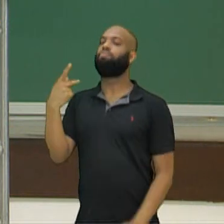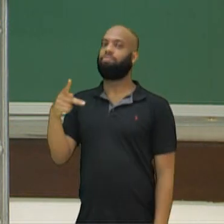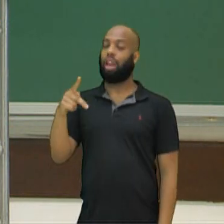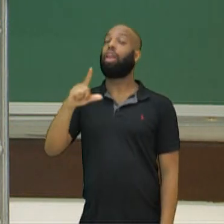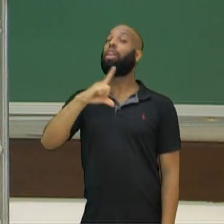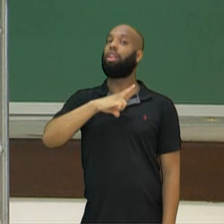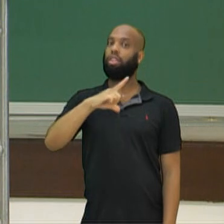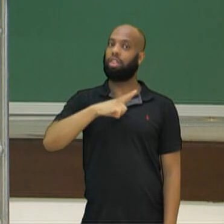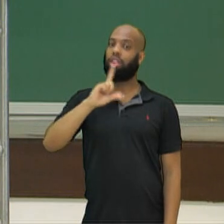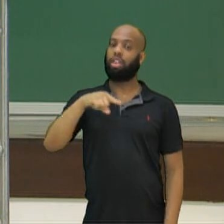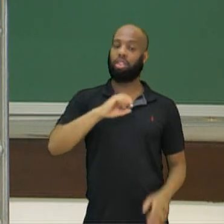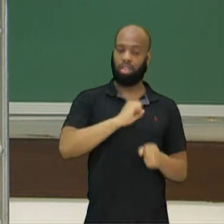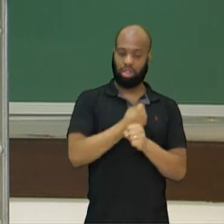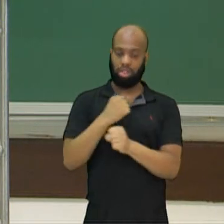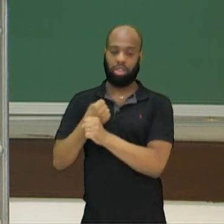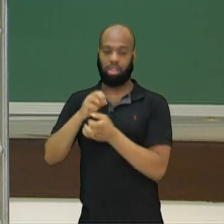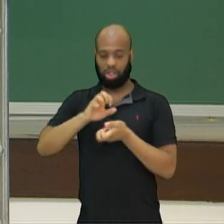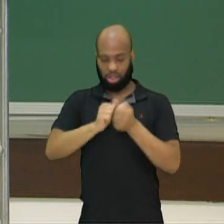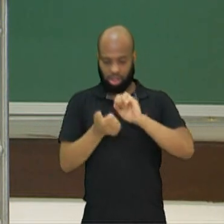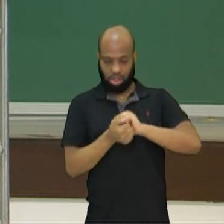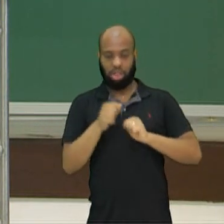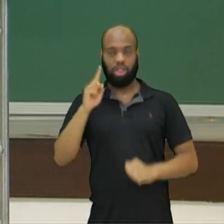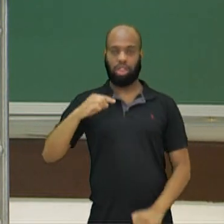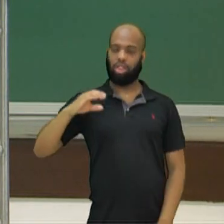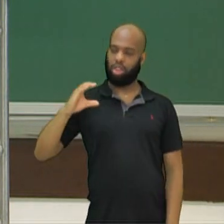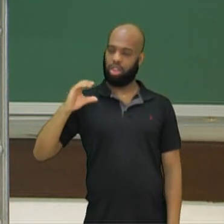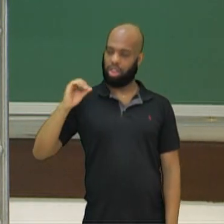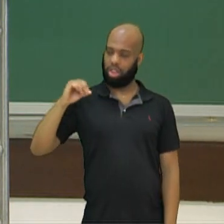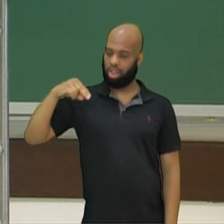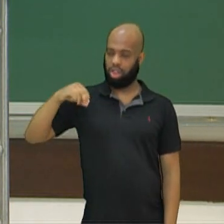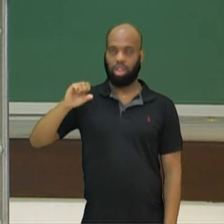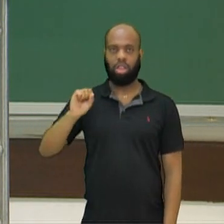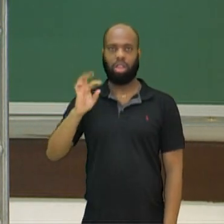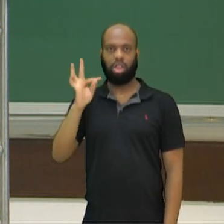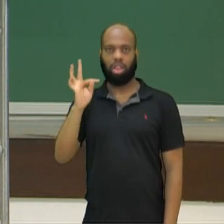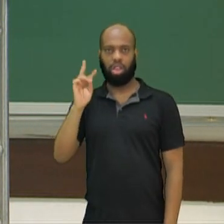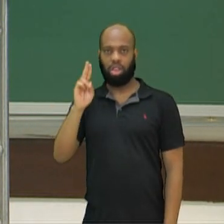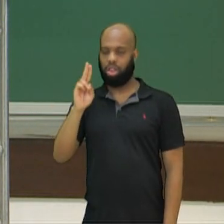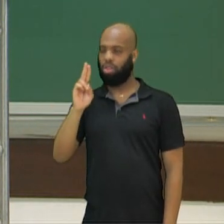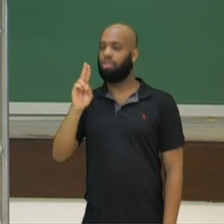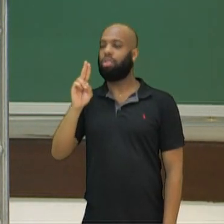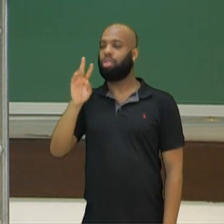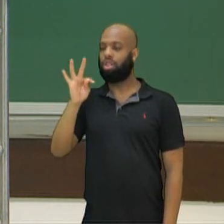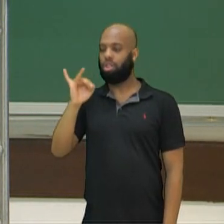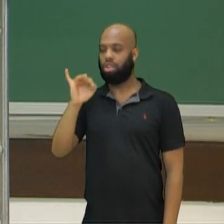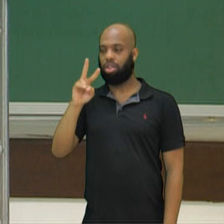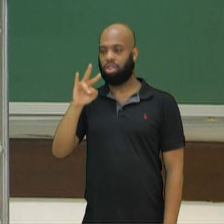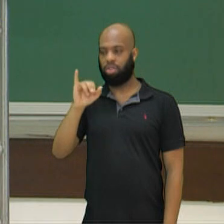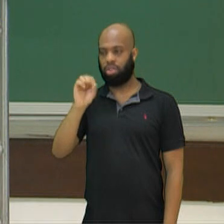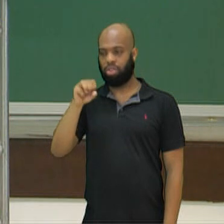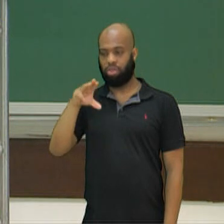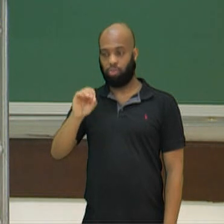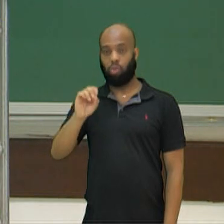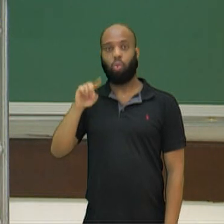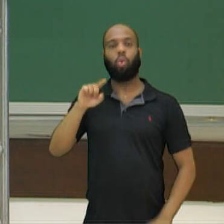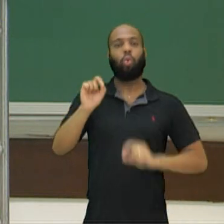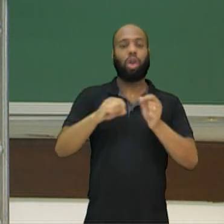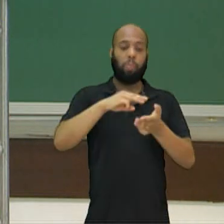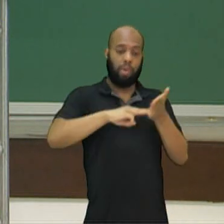falar, o construtivismo, que é um método de ensino e aprendizagem inspirado nas